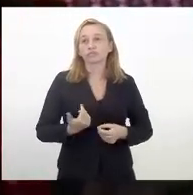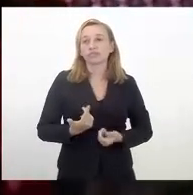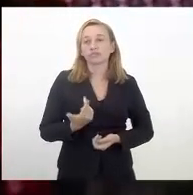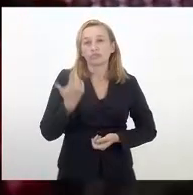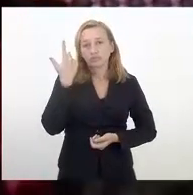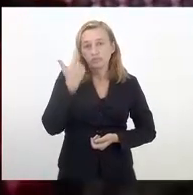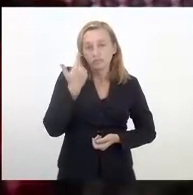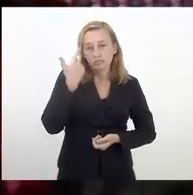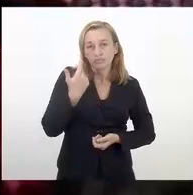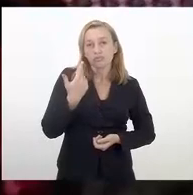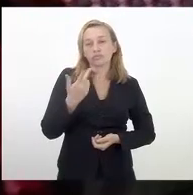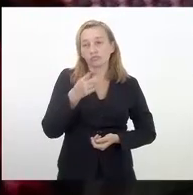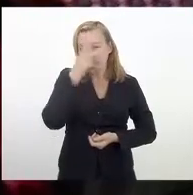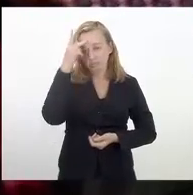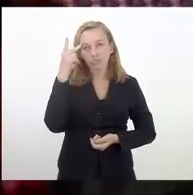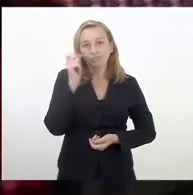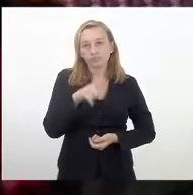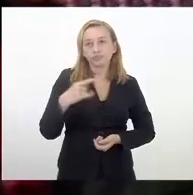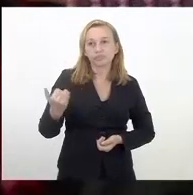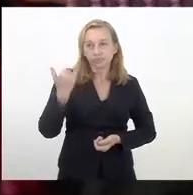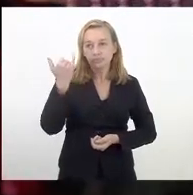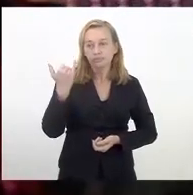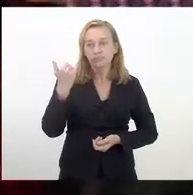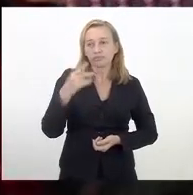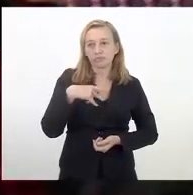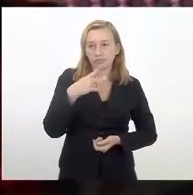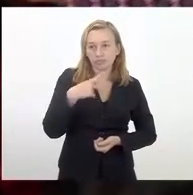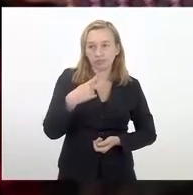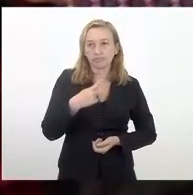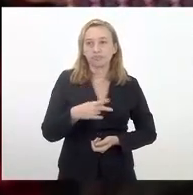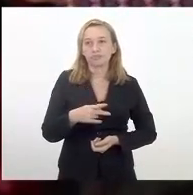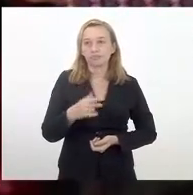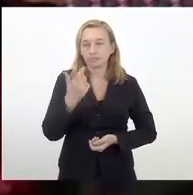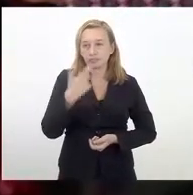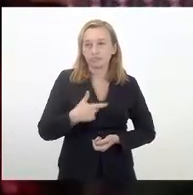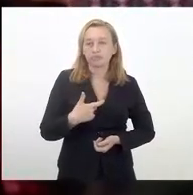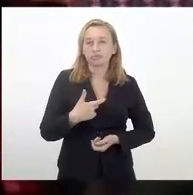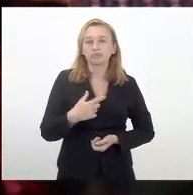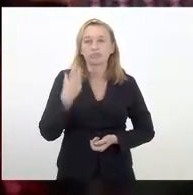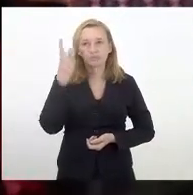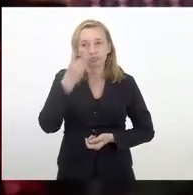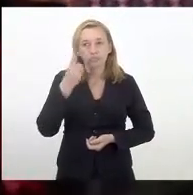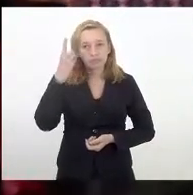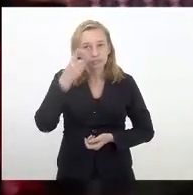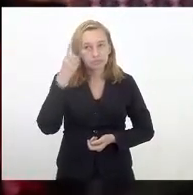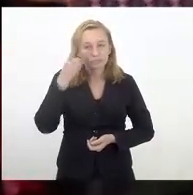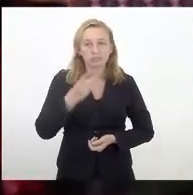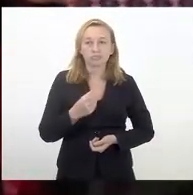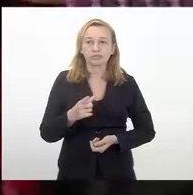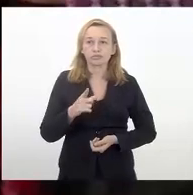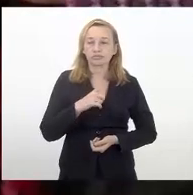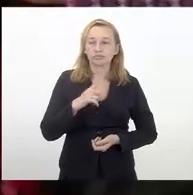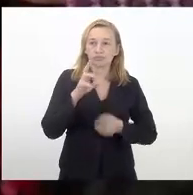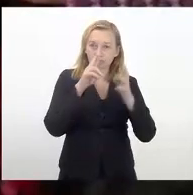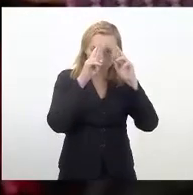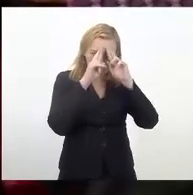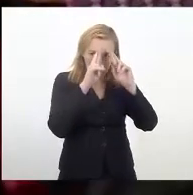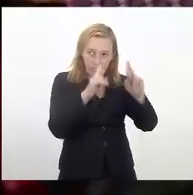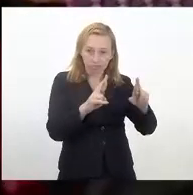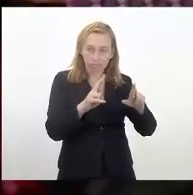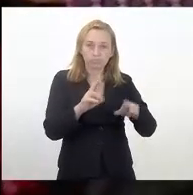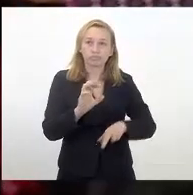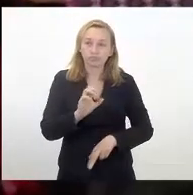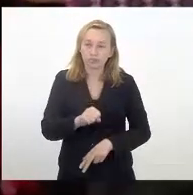então é importante que a gente se pronuncia enquanto parlamentar que temos muito respeito